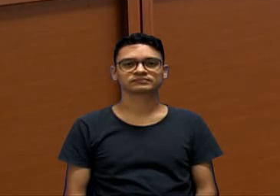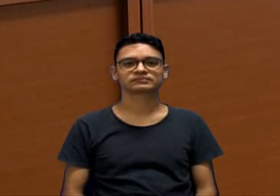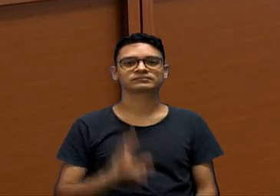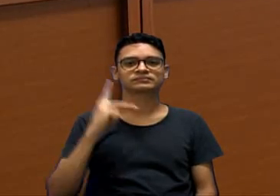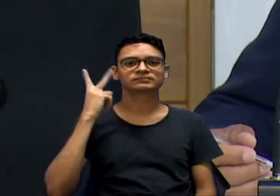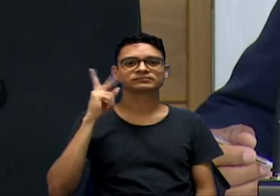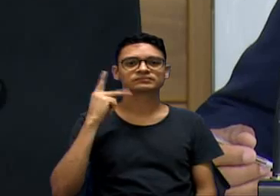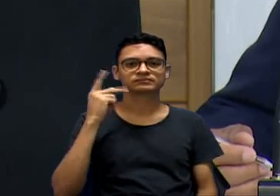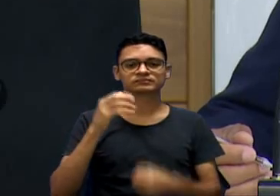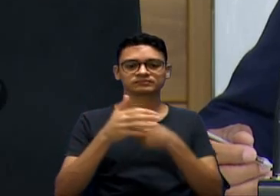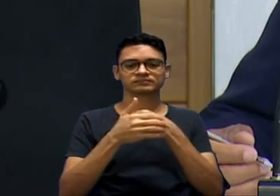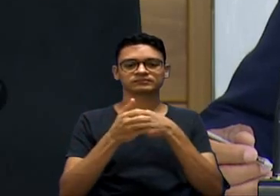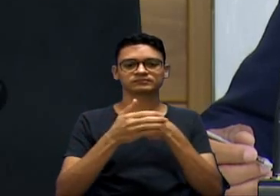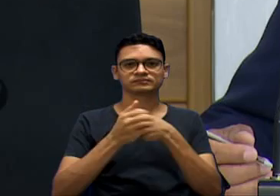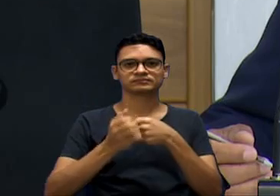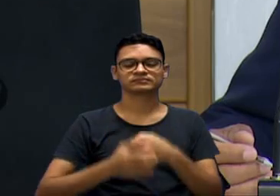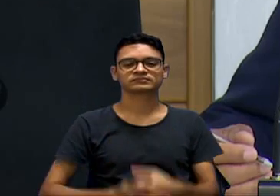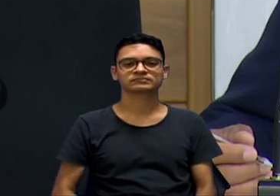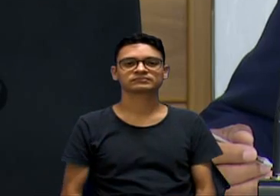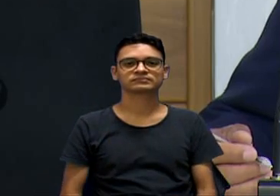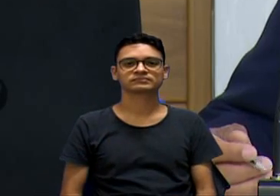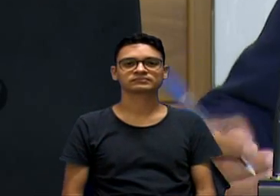Vereador Rodrigo do Treviso.